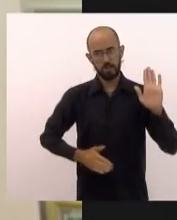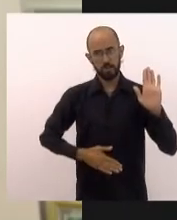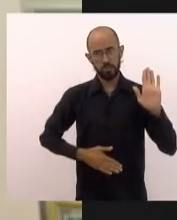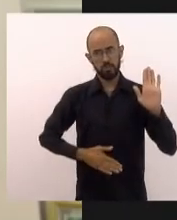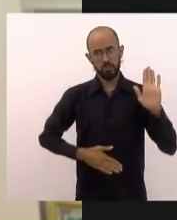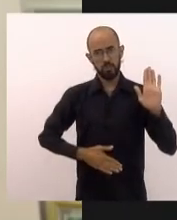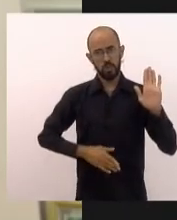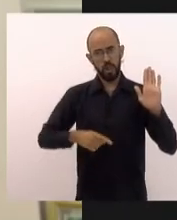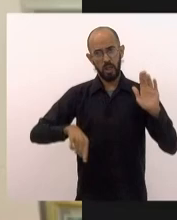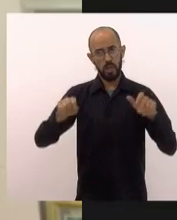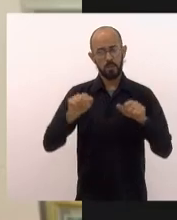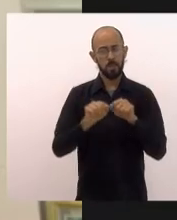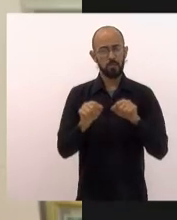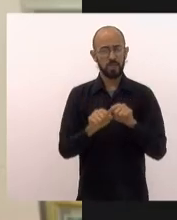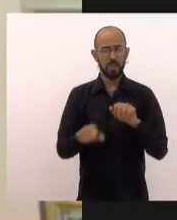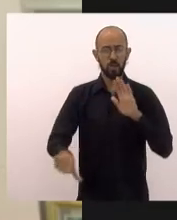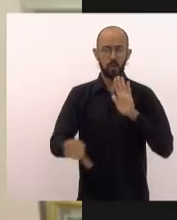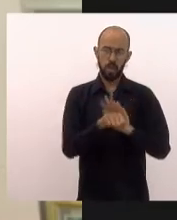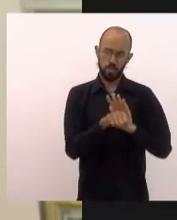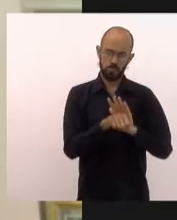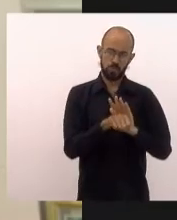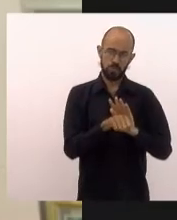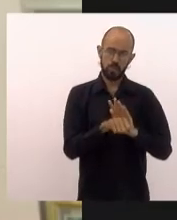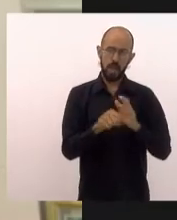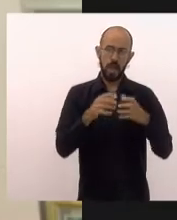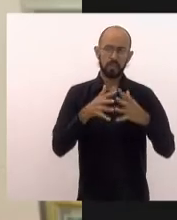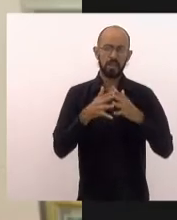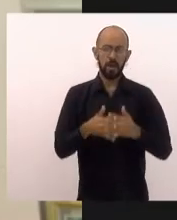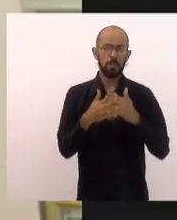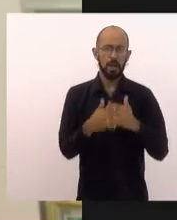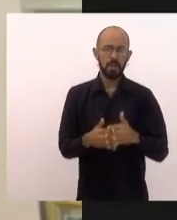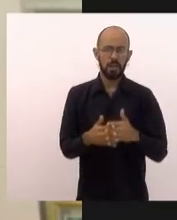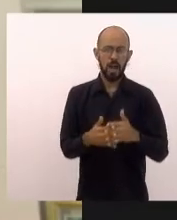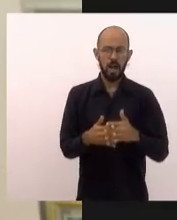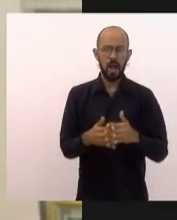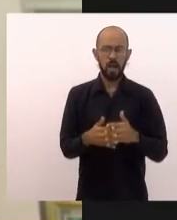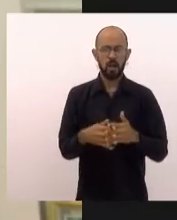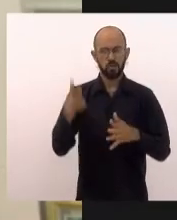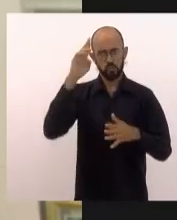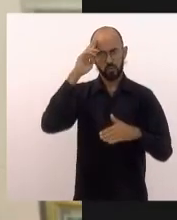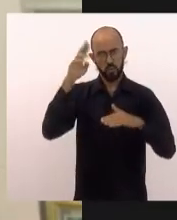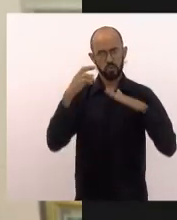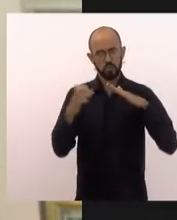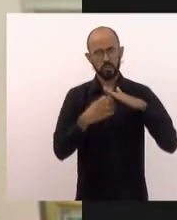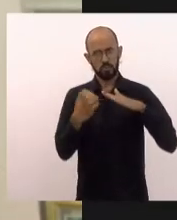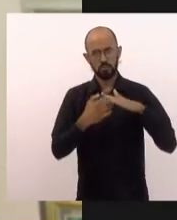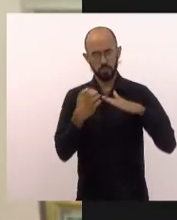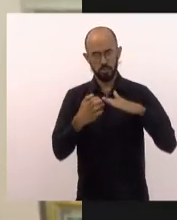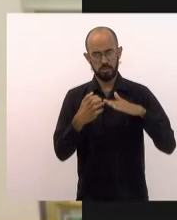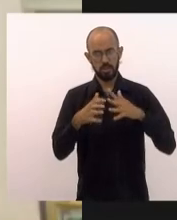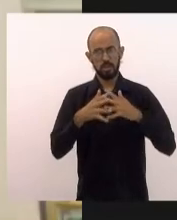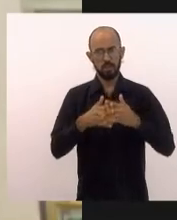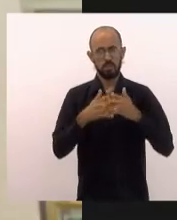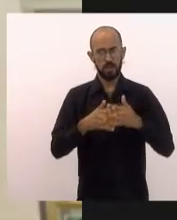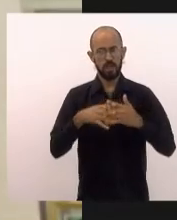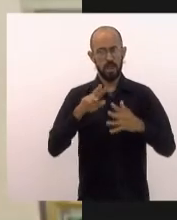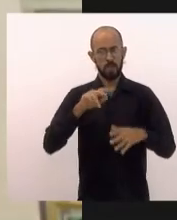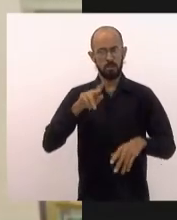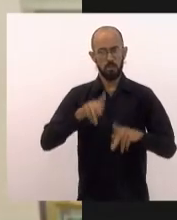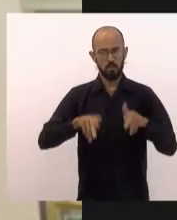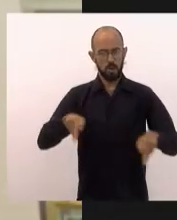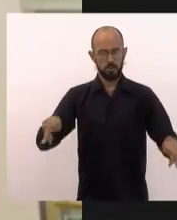fazer zona, atrapalhar a atividade empresarial, atrapalhar o turismo, atrapalhar a vida das pessoas de bem. Então fica aqui registrado o